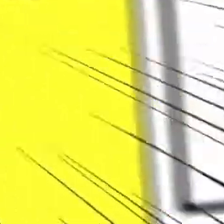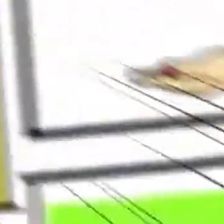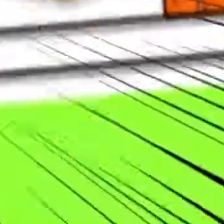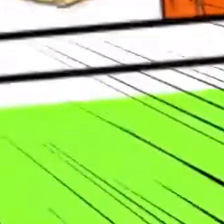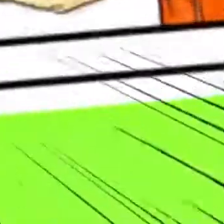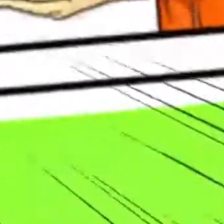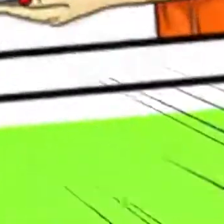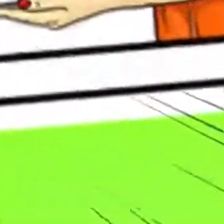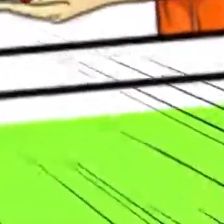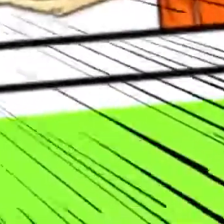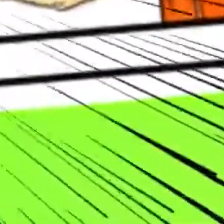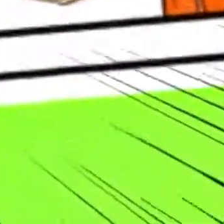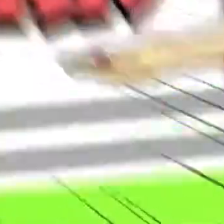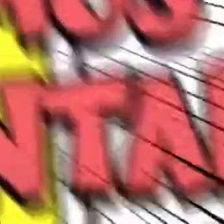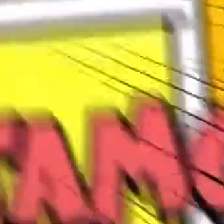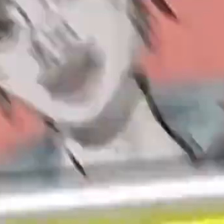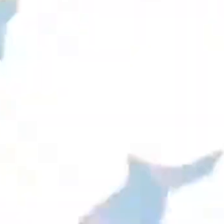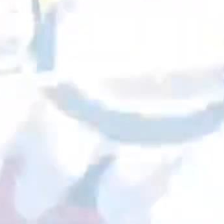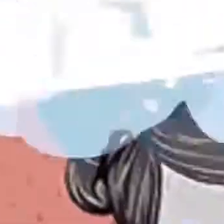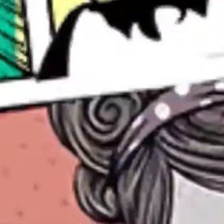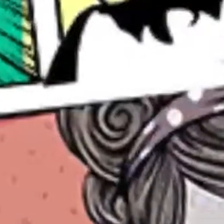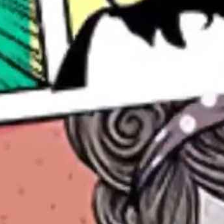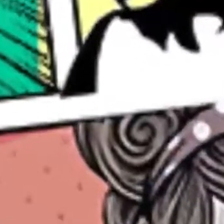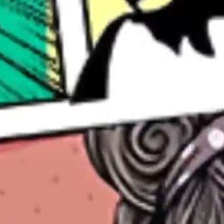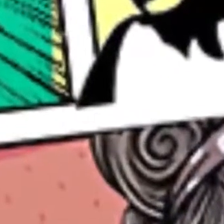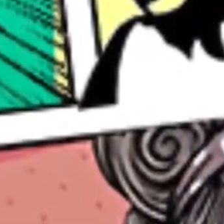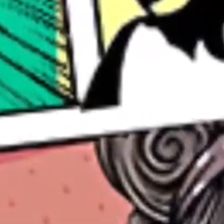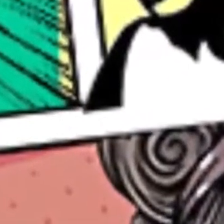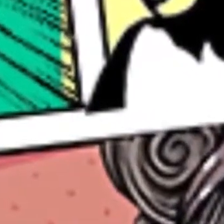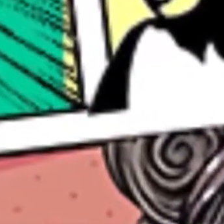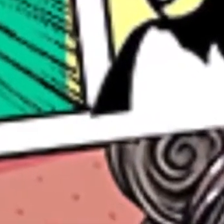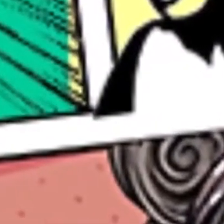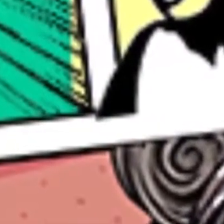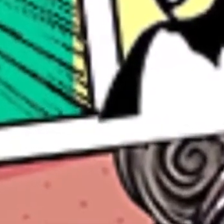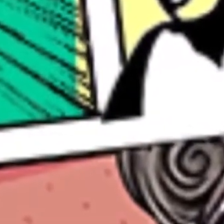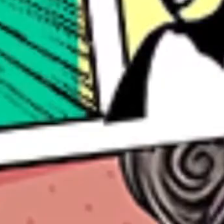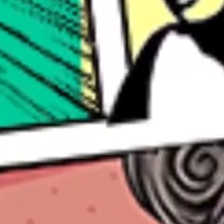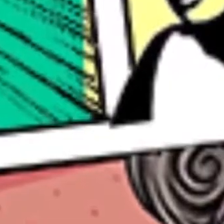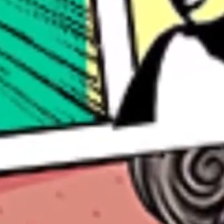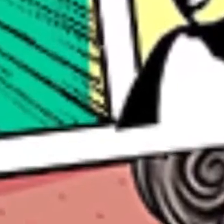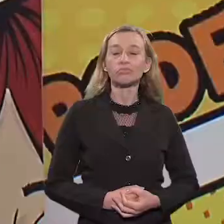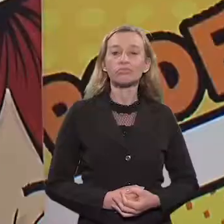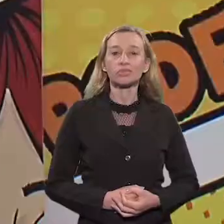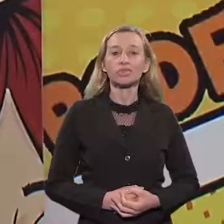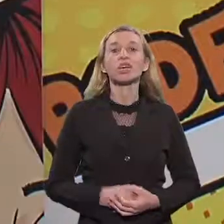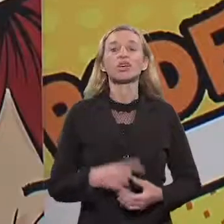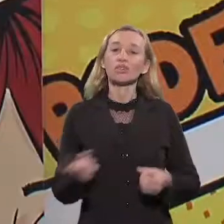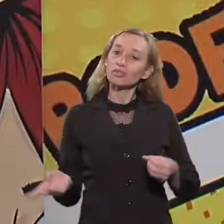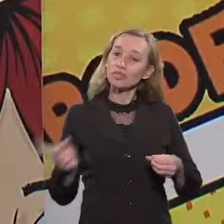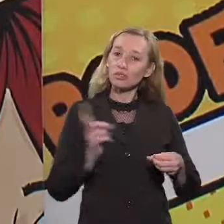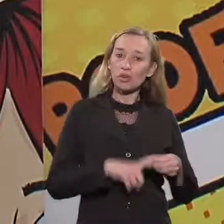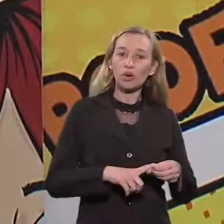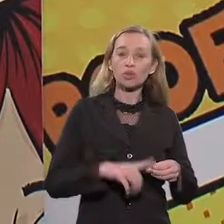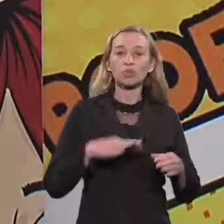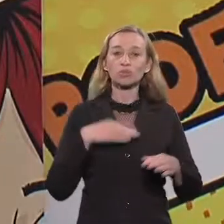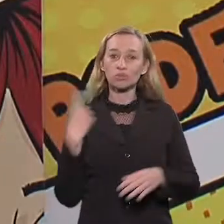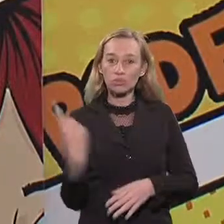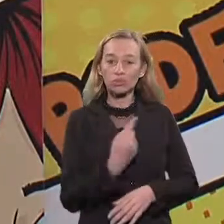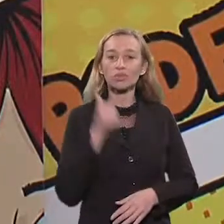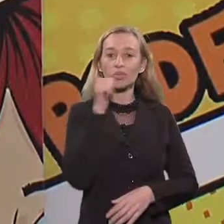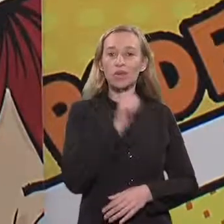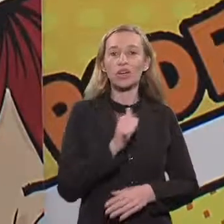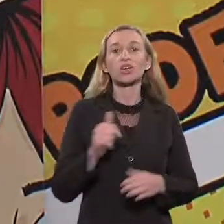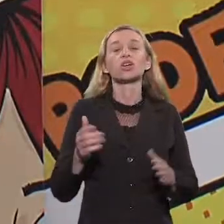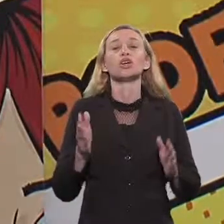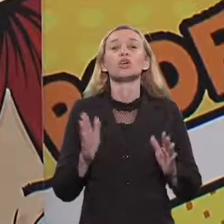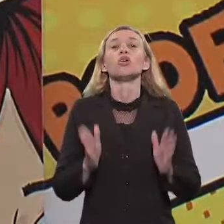Toda mulher, toda mulher. Estamos de volta com Toda Mulher.